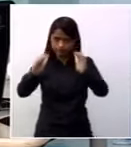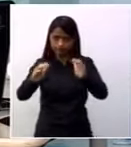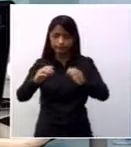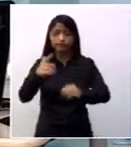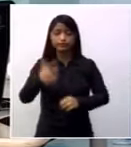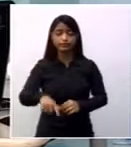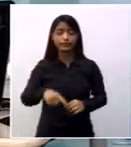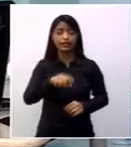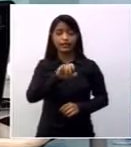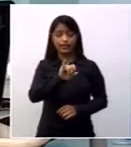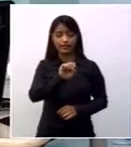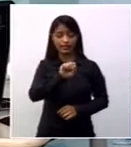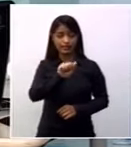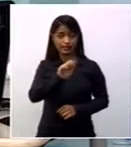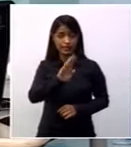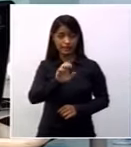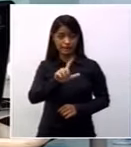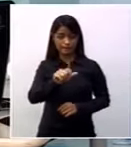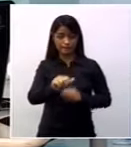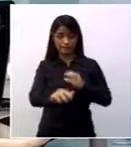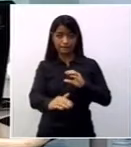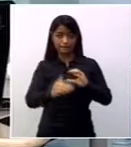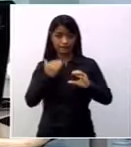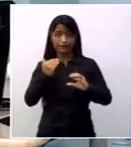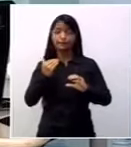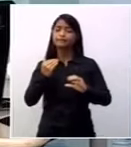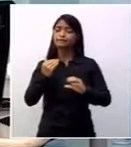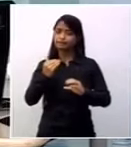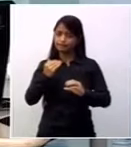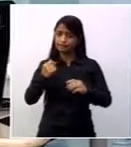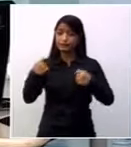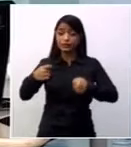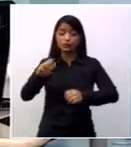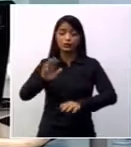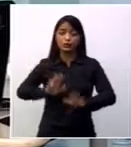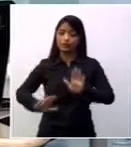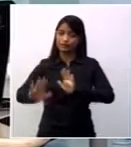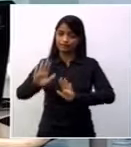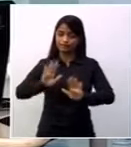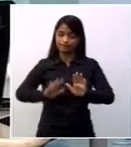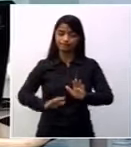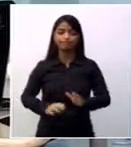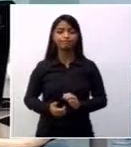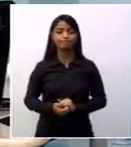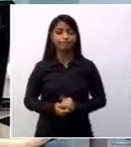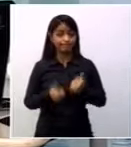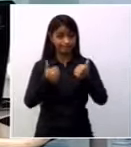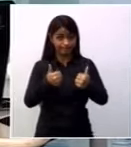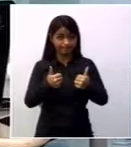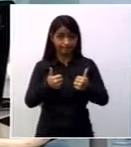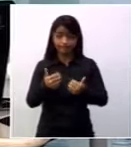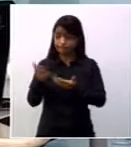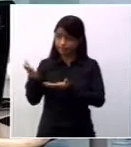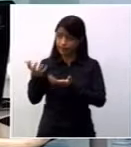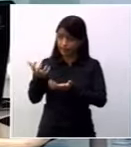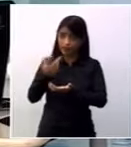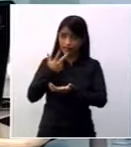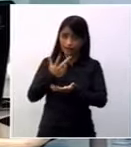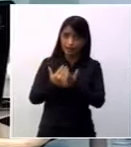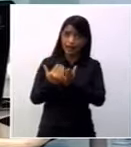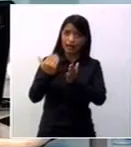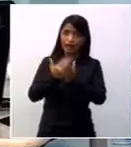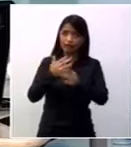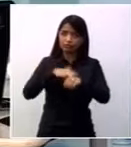também, nesse sentido, dizendo que nós temos que ter muito cuidado. Beleza? Isaac, quer falar mais alguma coisa aí para os